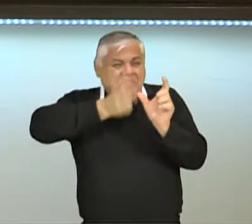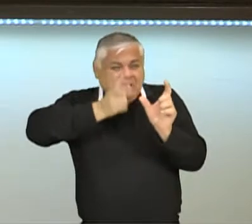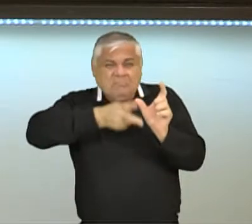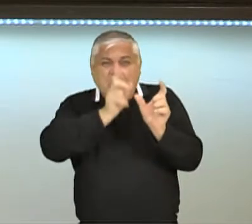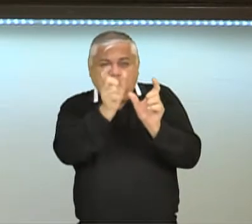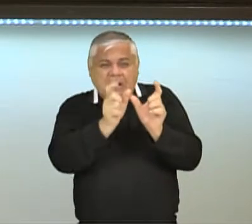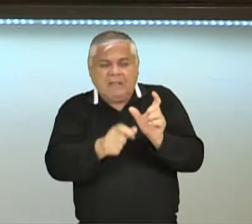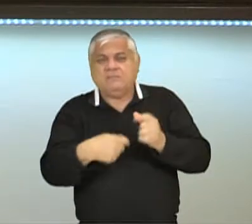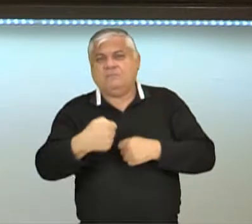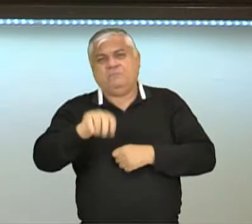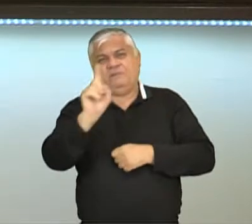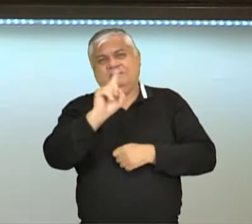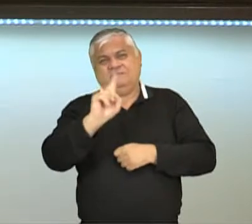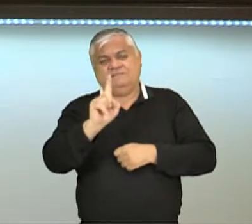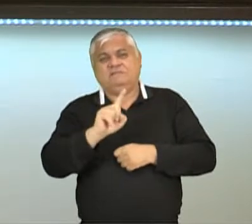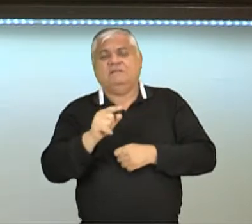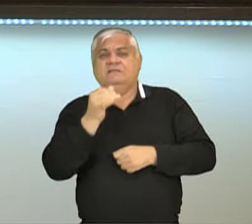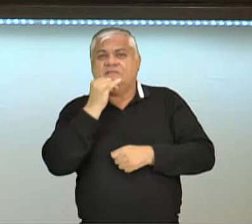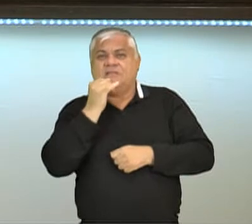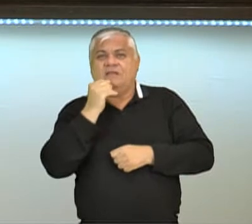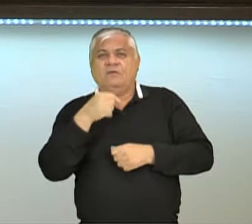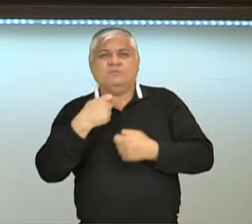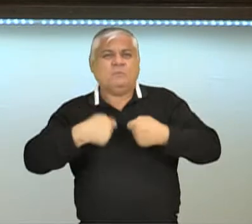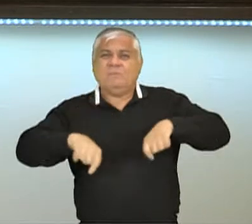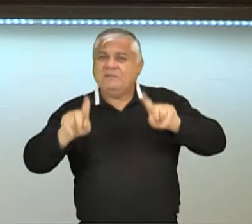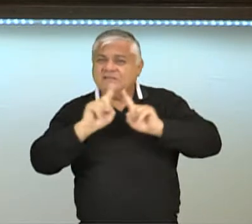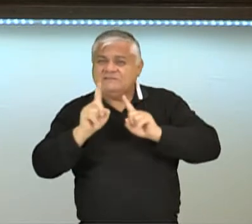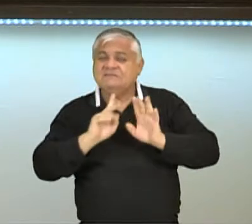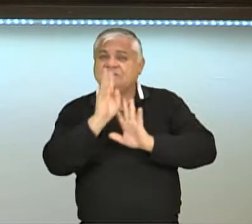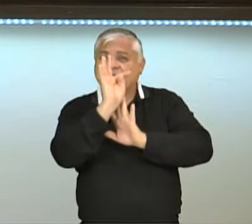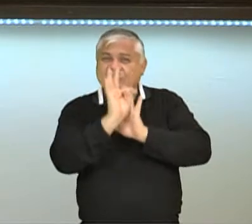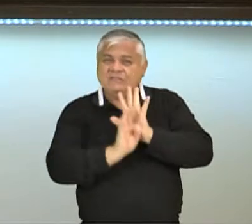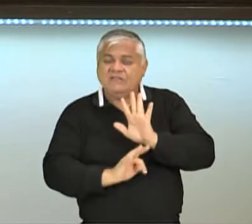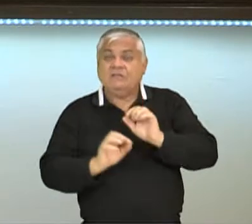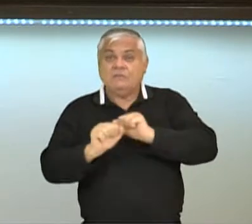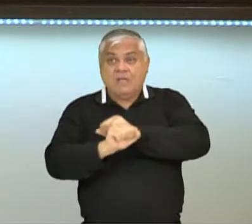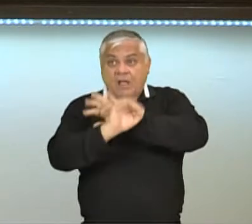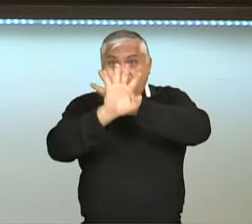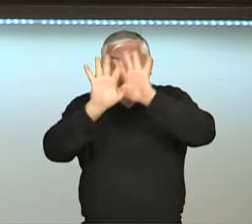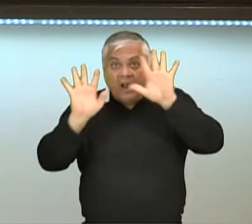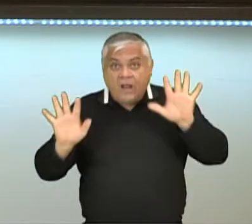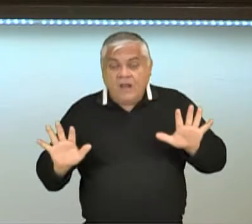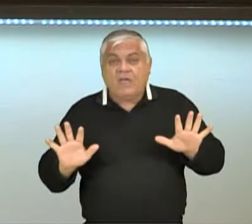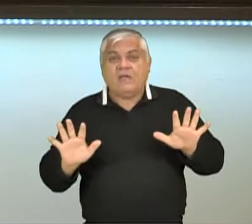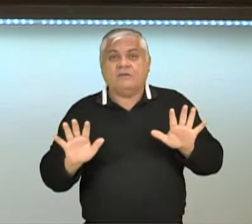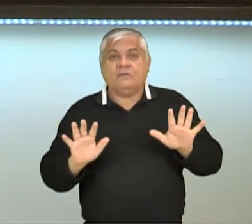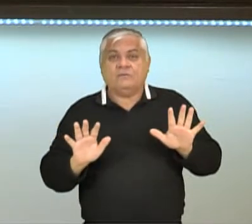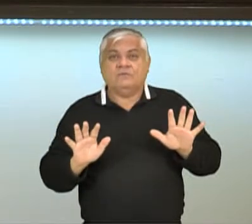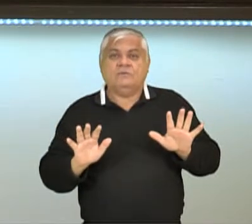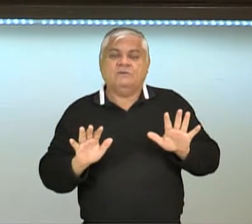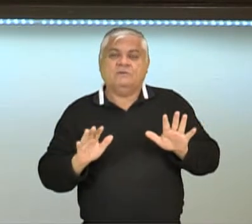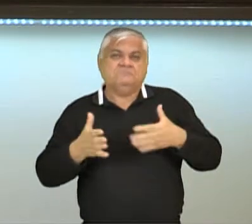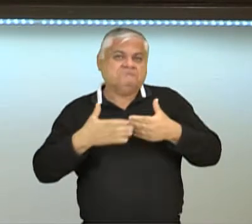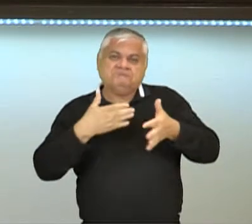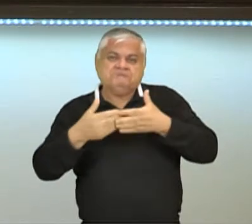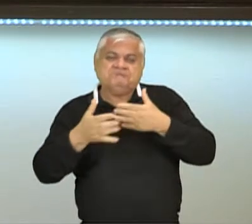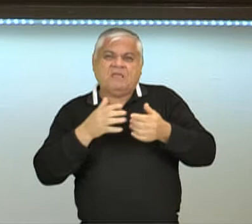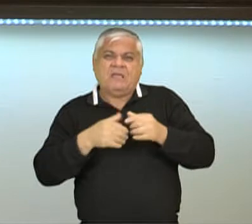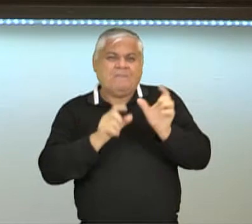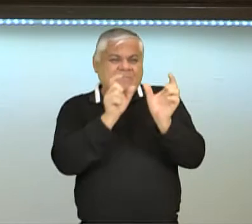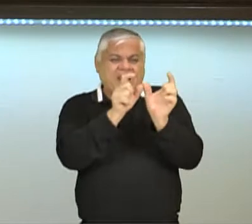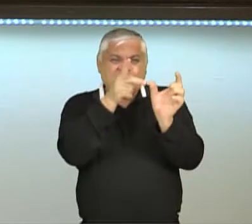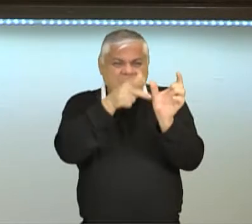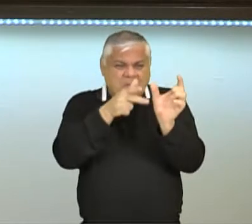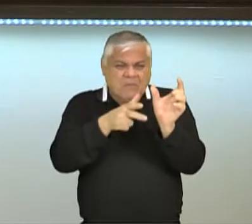ter necessidade, Se não é necessário, se o texto vai ficar com clareza, mesmo que você não repita